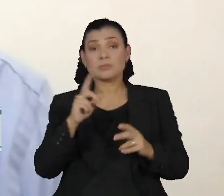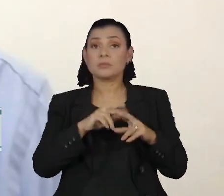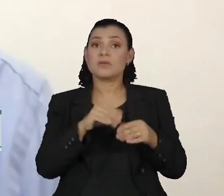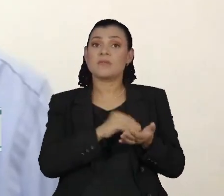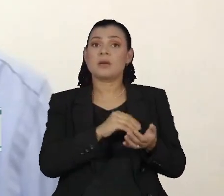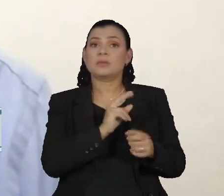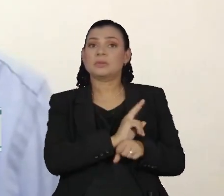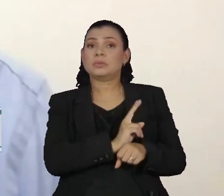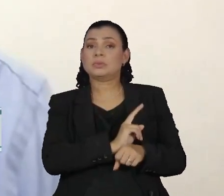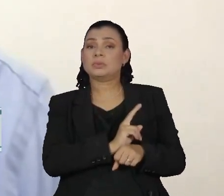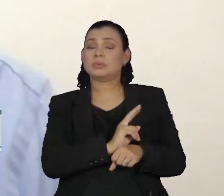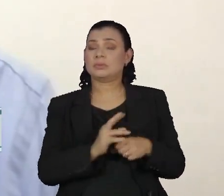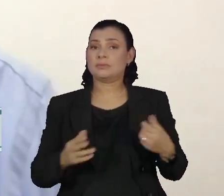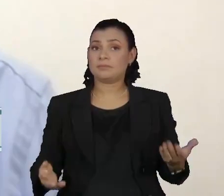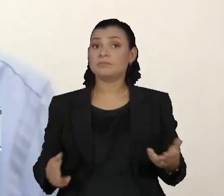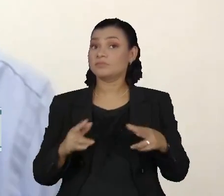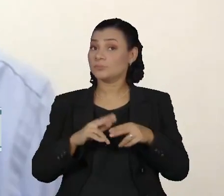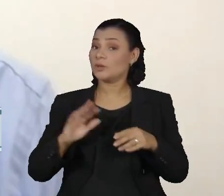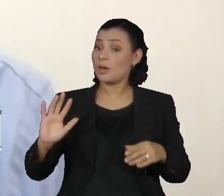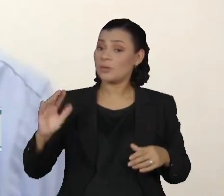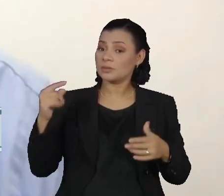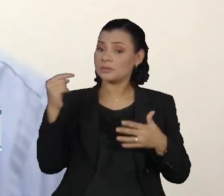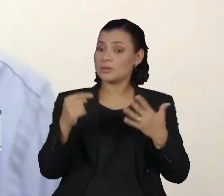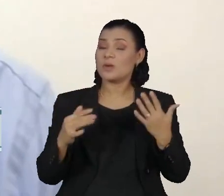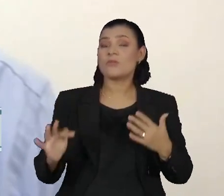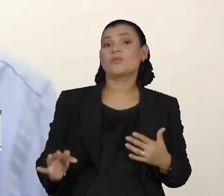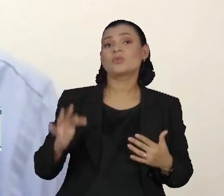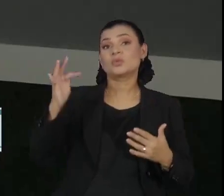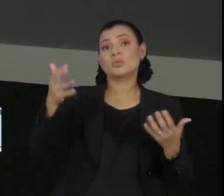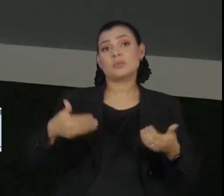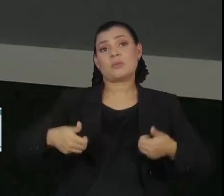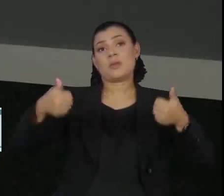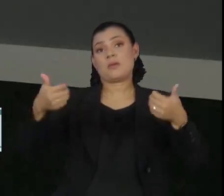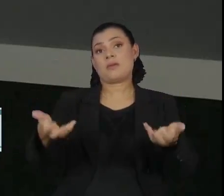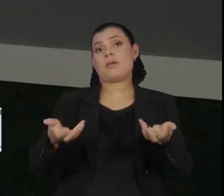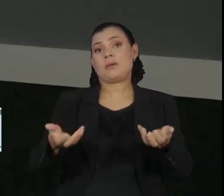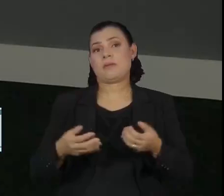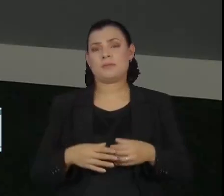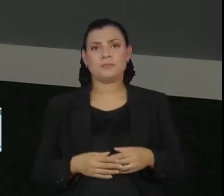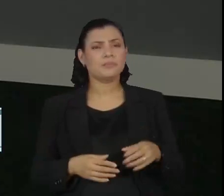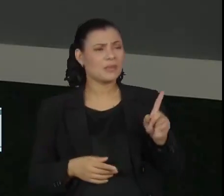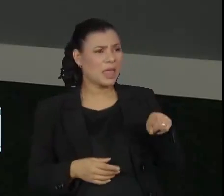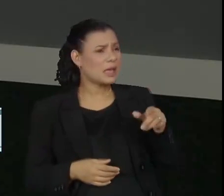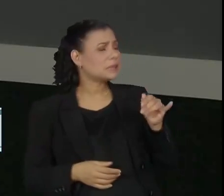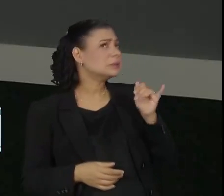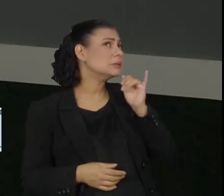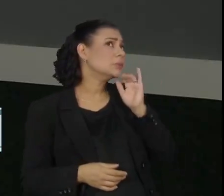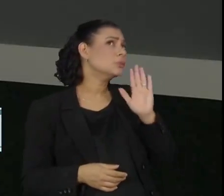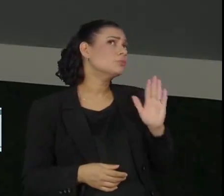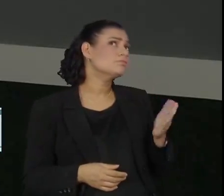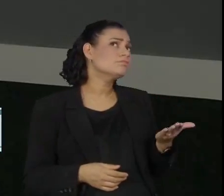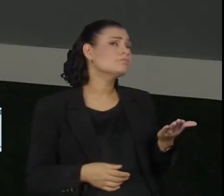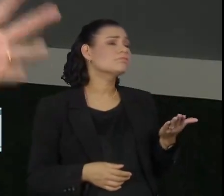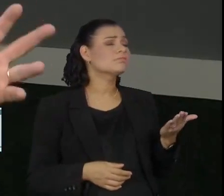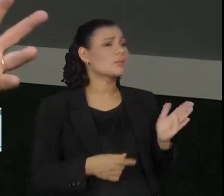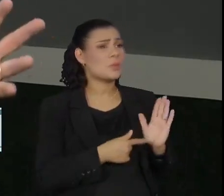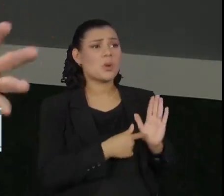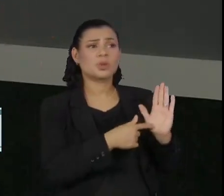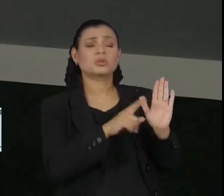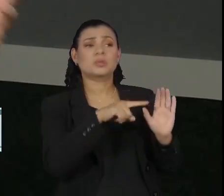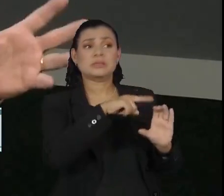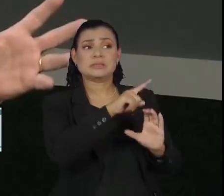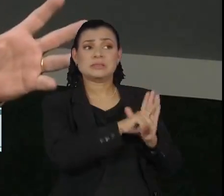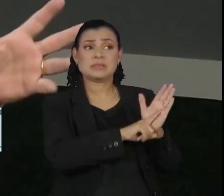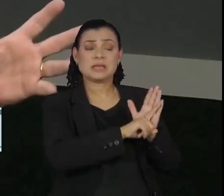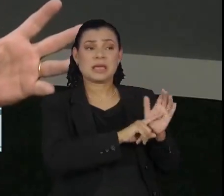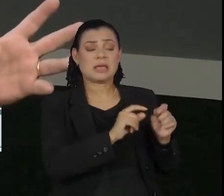monitoreados, não? Então, tudo isso nós queremos no futuro melhorar. É um exemplo concreto desse clamor que a ciência